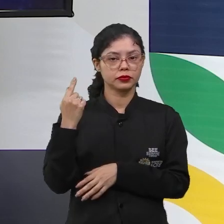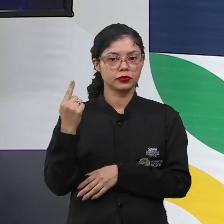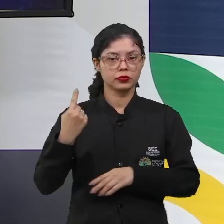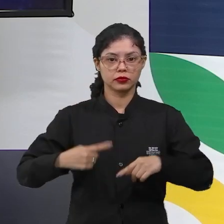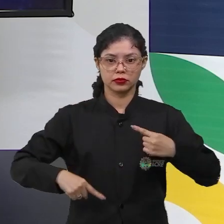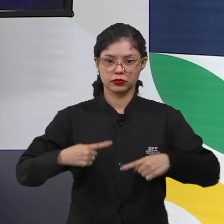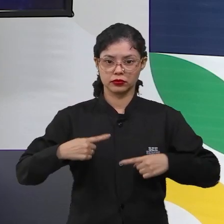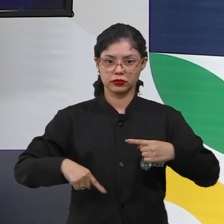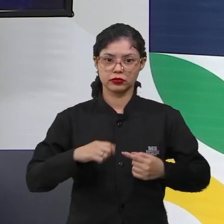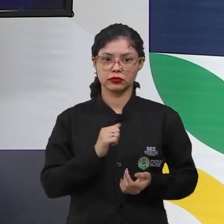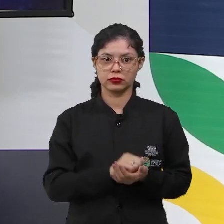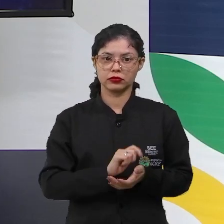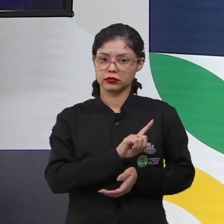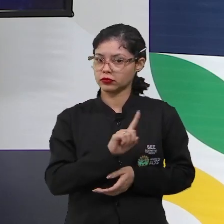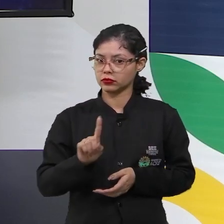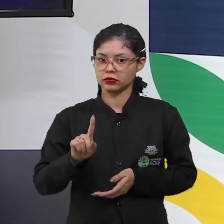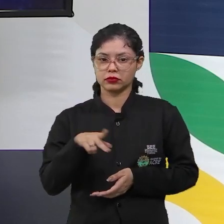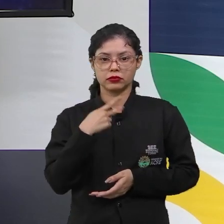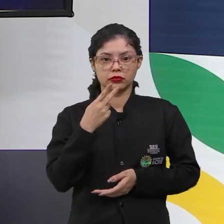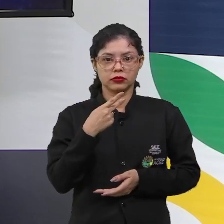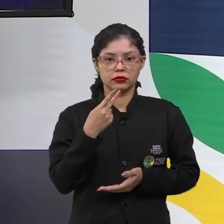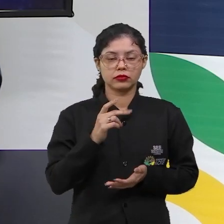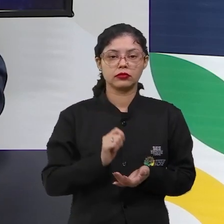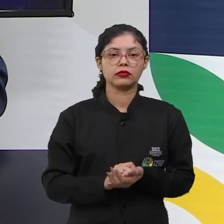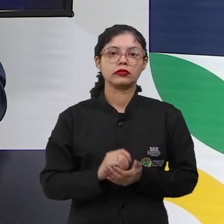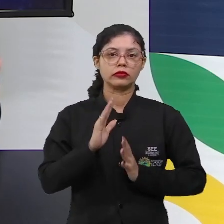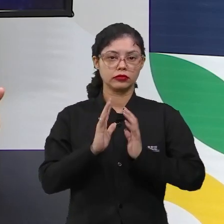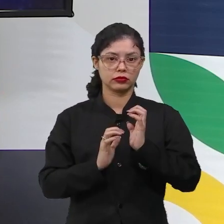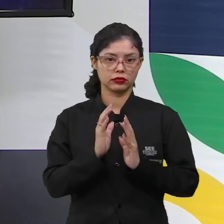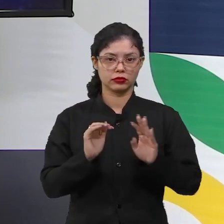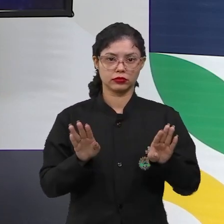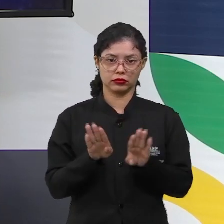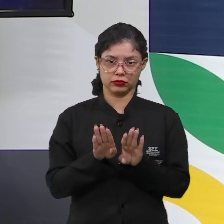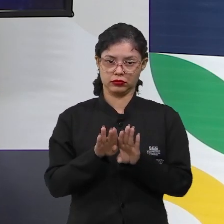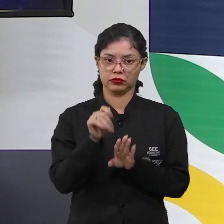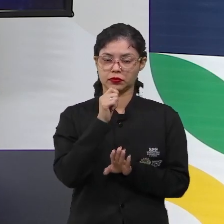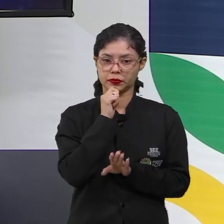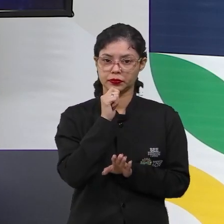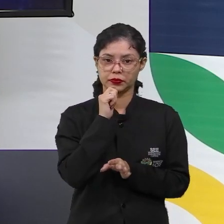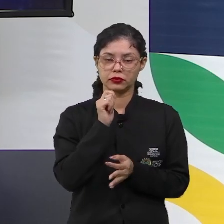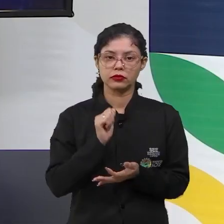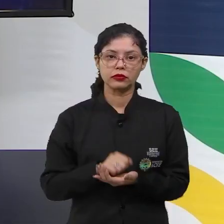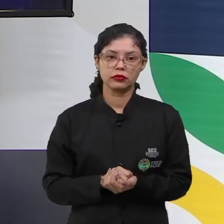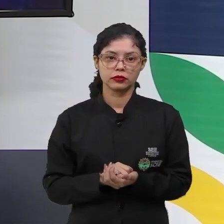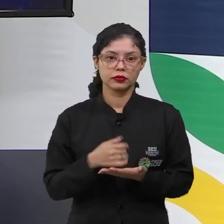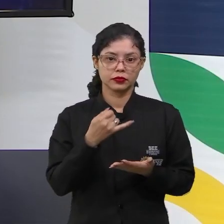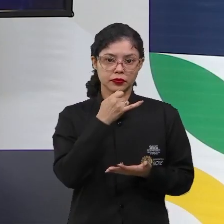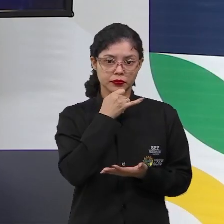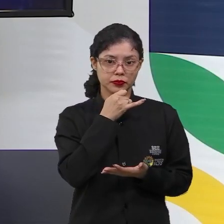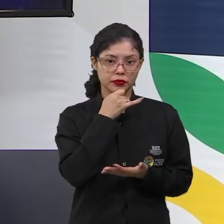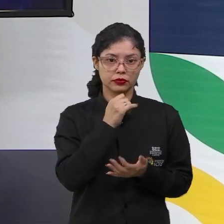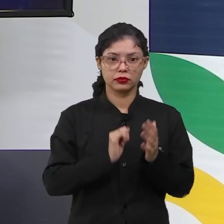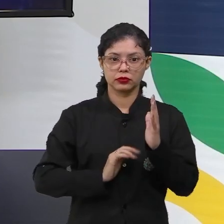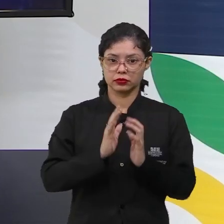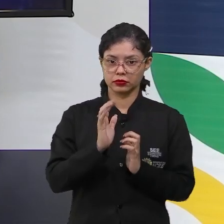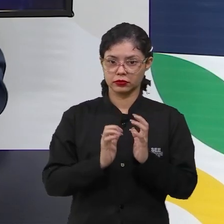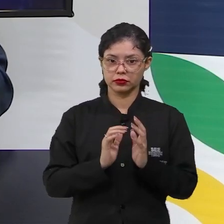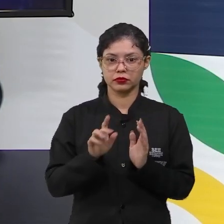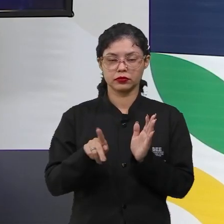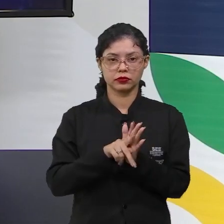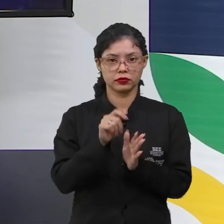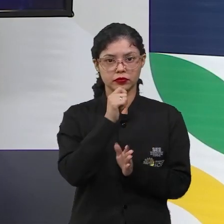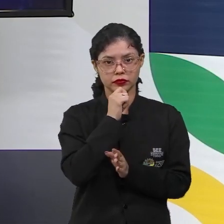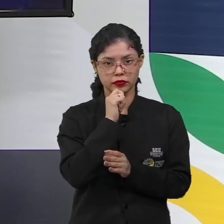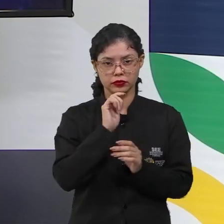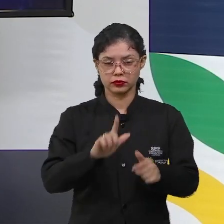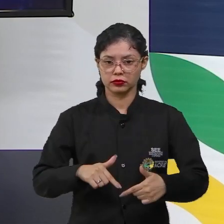geopolíticas, nós não estamos falando necessariamente de conflitos armados. Não estamos falando aí, por exemplo, de conflitos em que